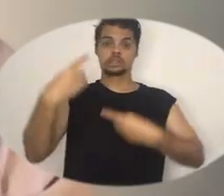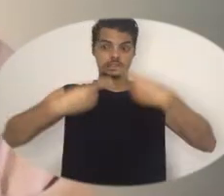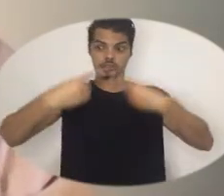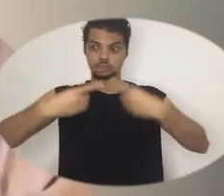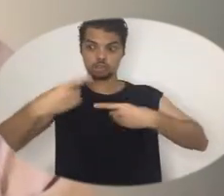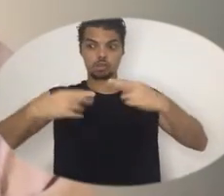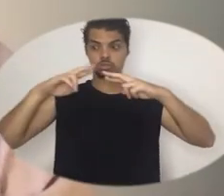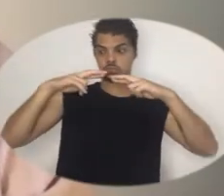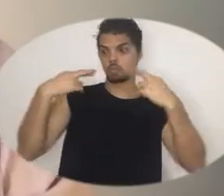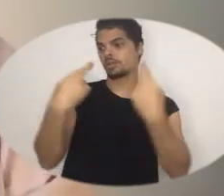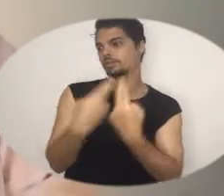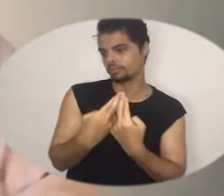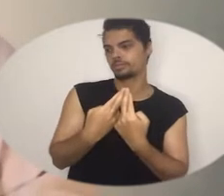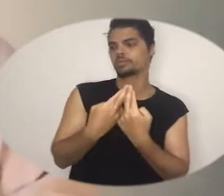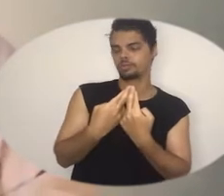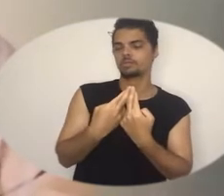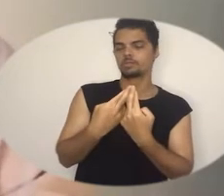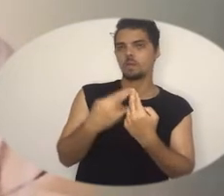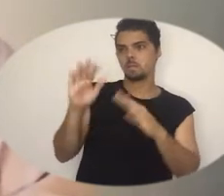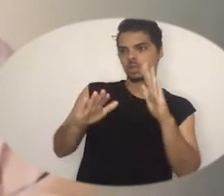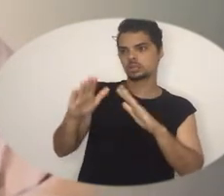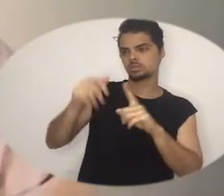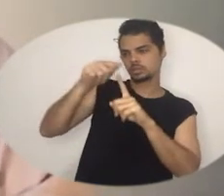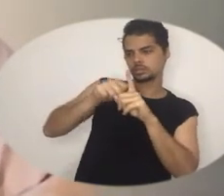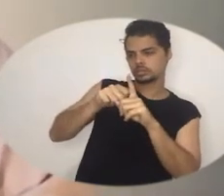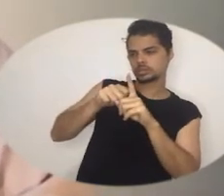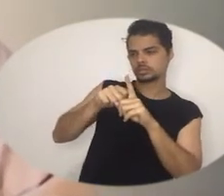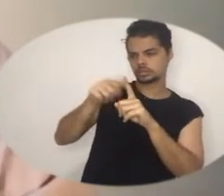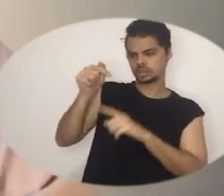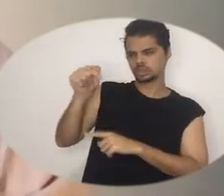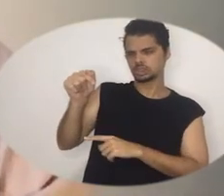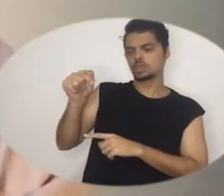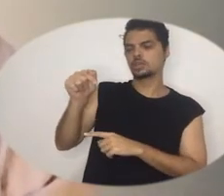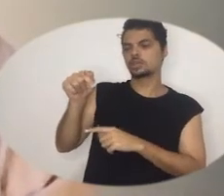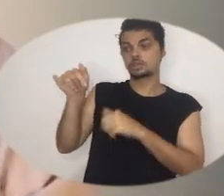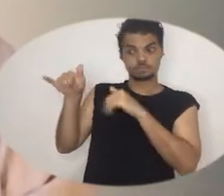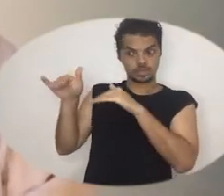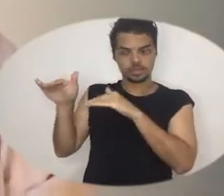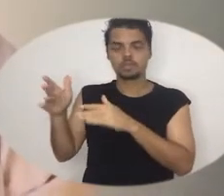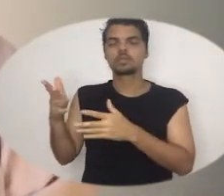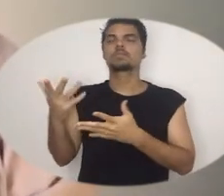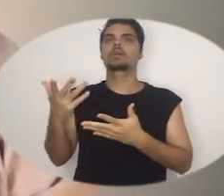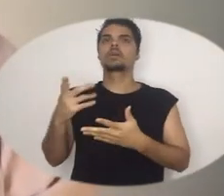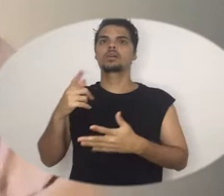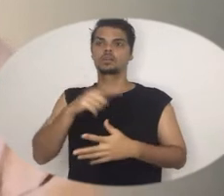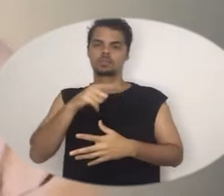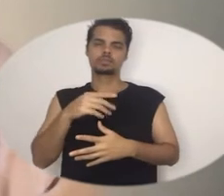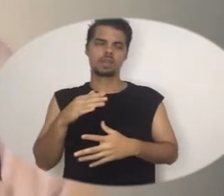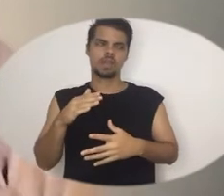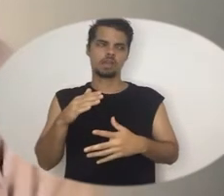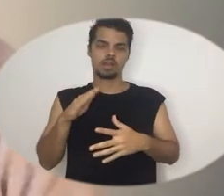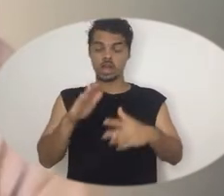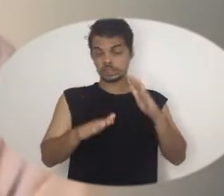da construção de uma constituinte ou seja quase que um ano depois do famoso 7 de Setembro alguns deles se